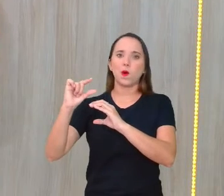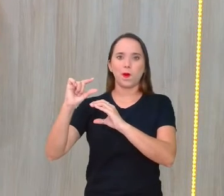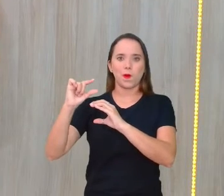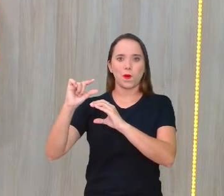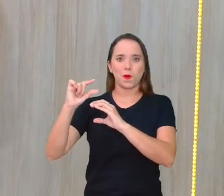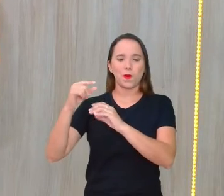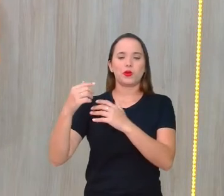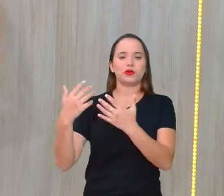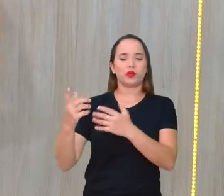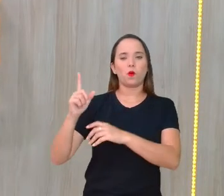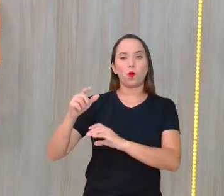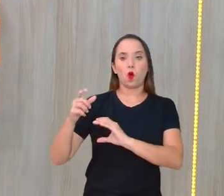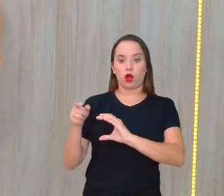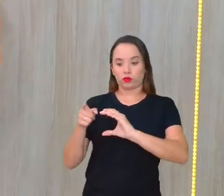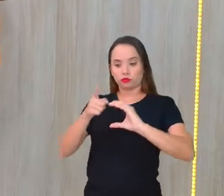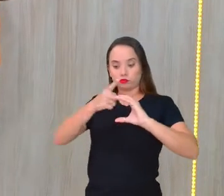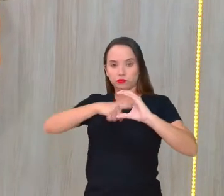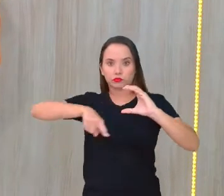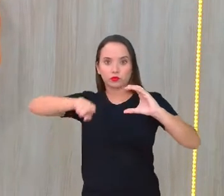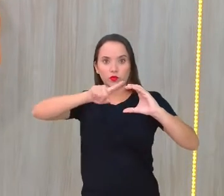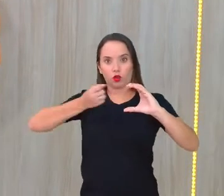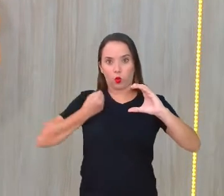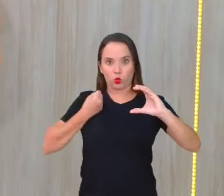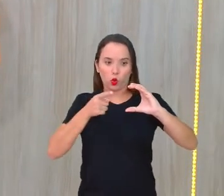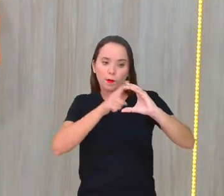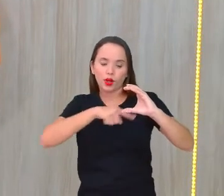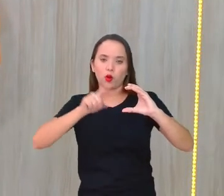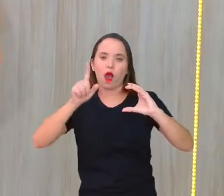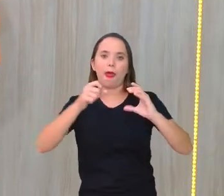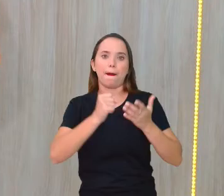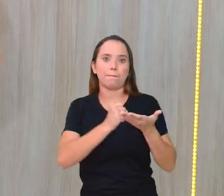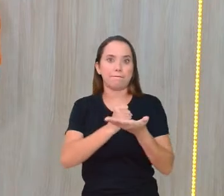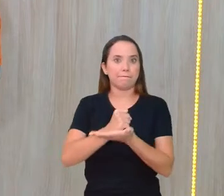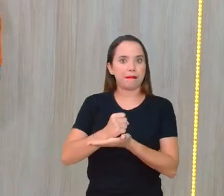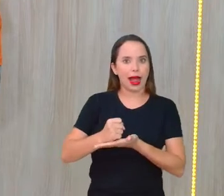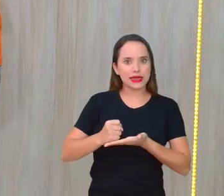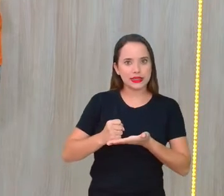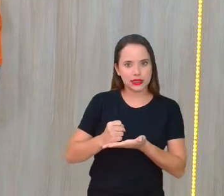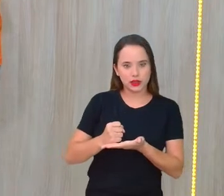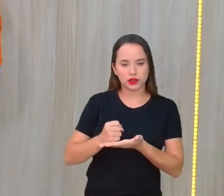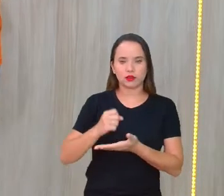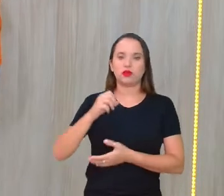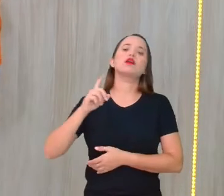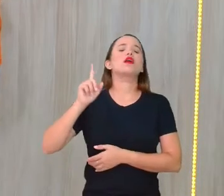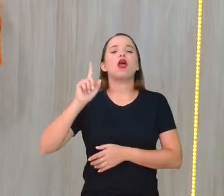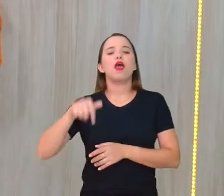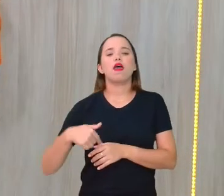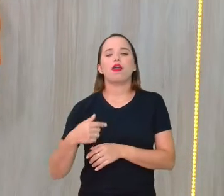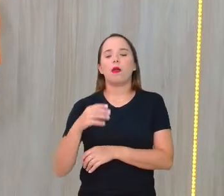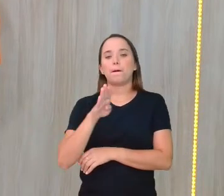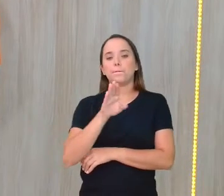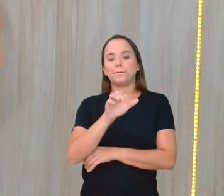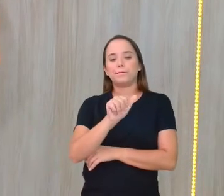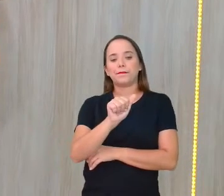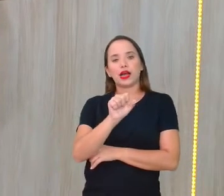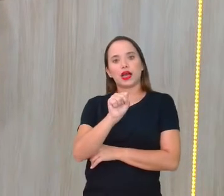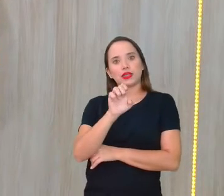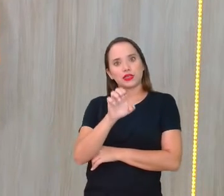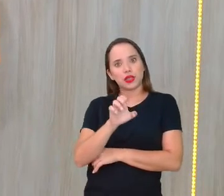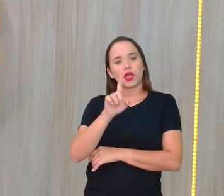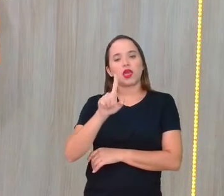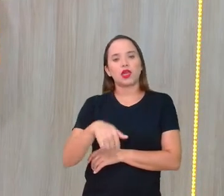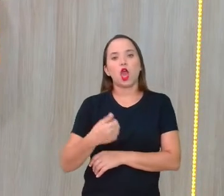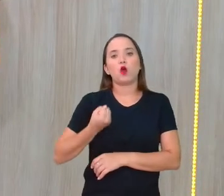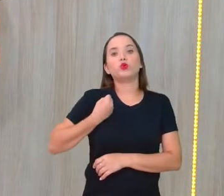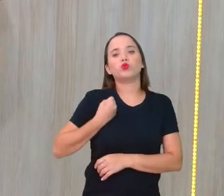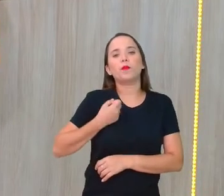o número que fica embaixo, que a gente vai chamar de base, é o número que está sendo multiplicado por ele mesmo, e aquele número de